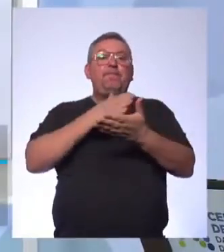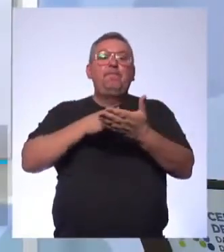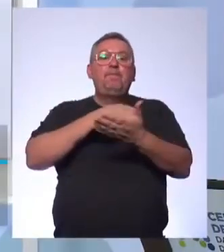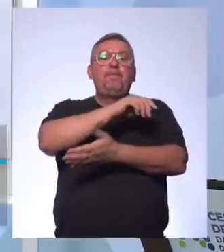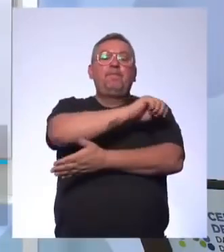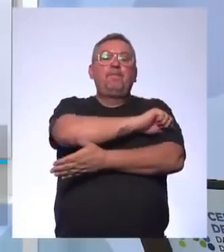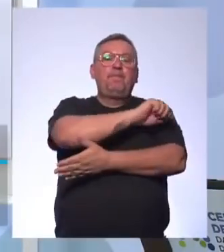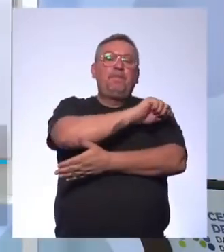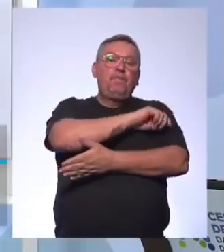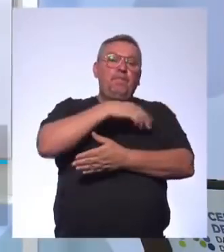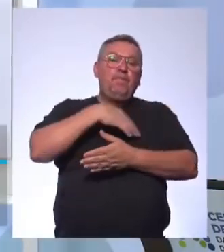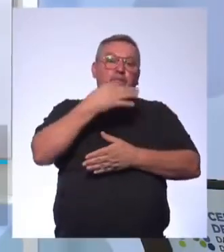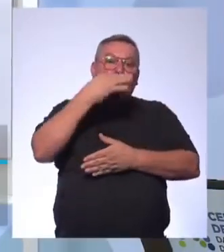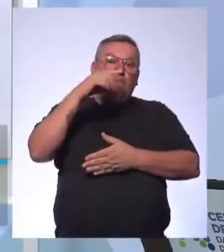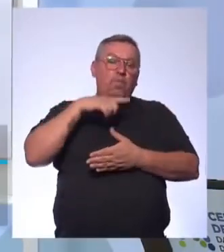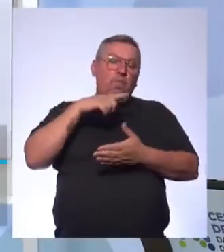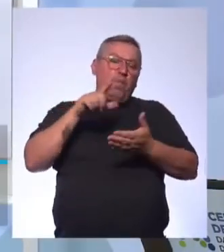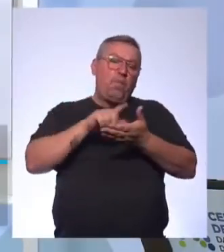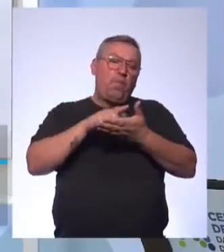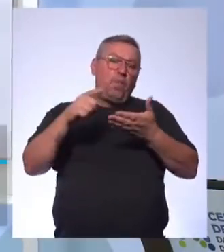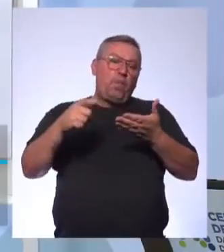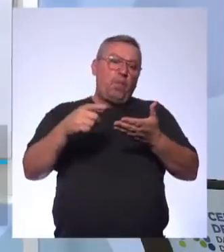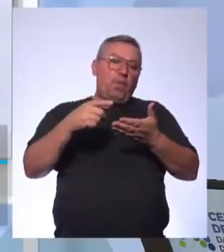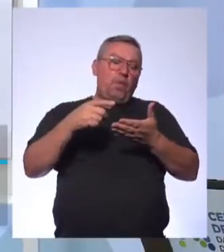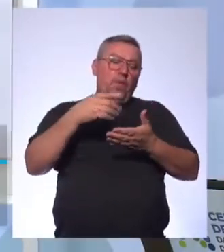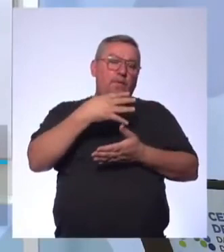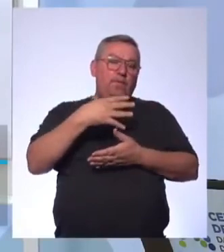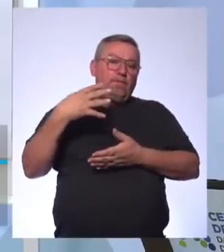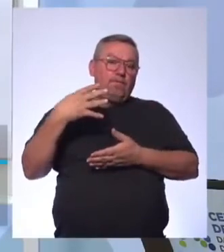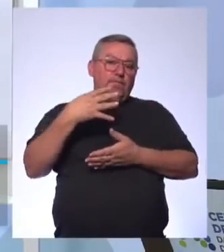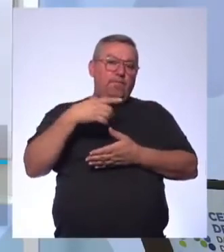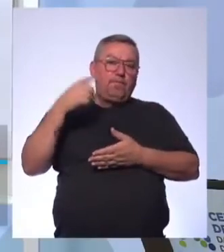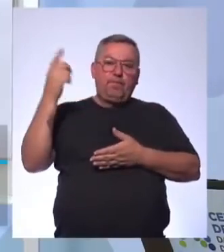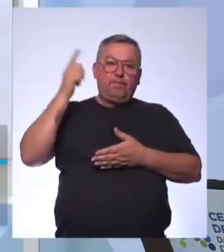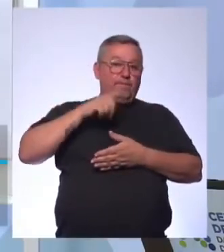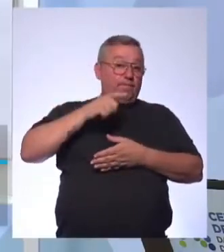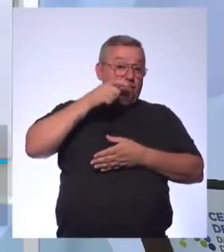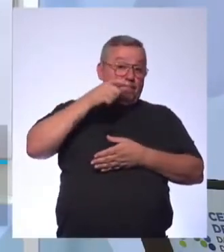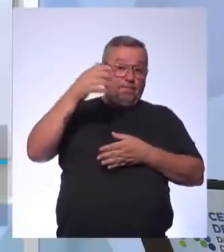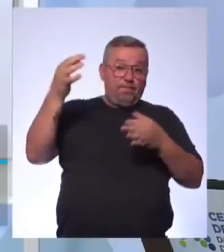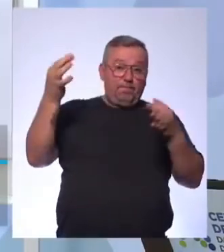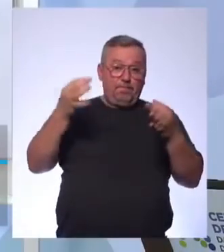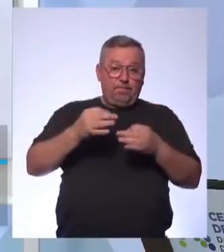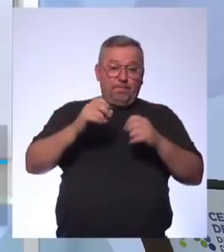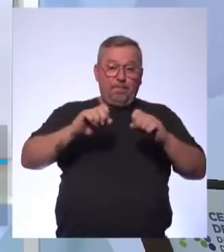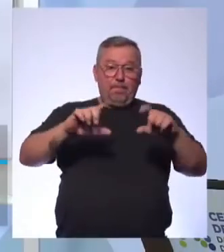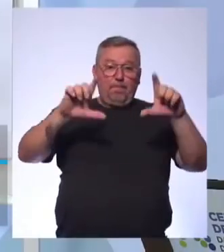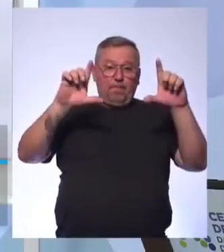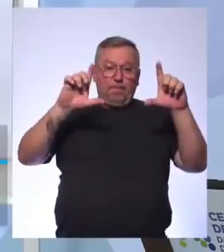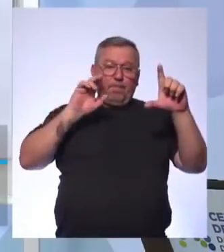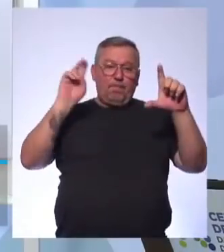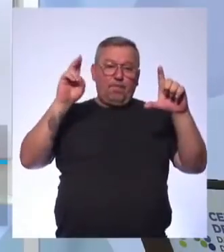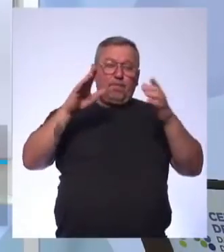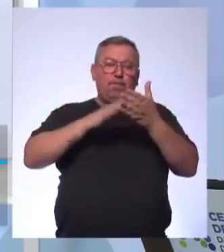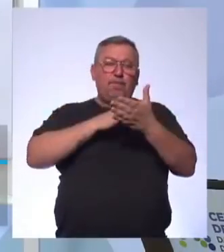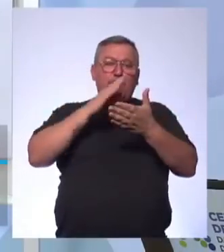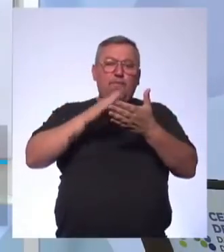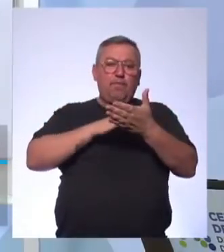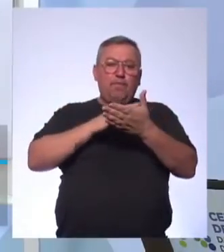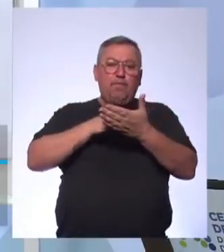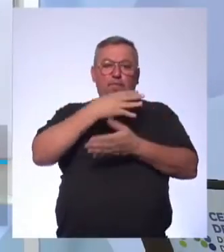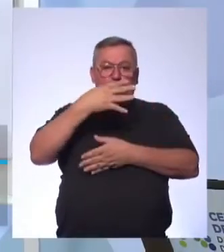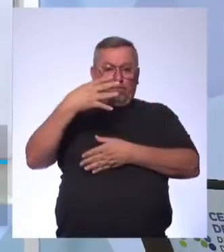aluno, eu acho que está na page 44. Se você não conseguir enxergar direito na tela, você pega o seu caderno do aluno lá na